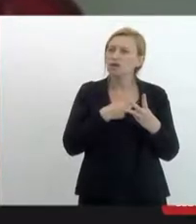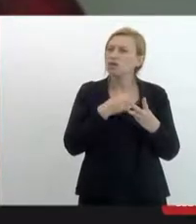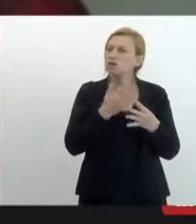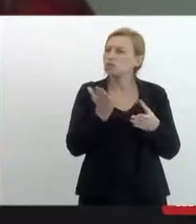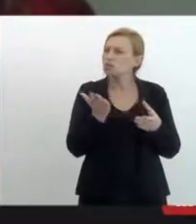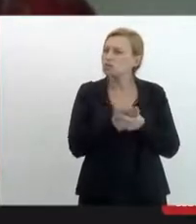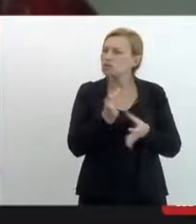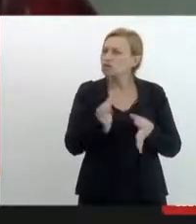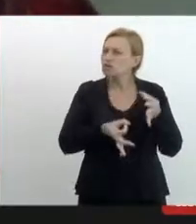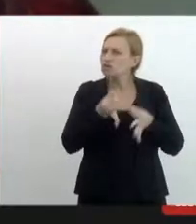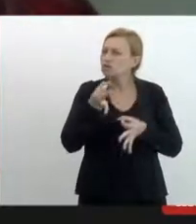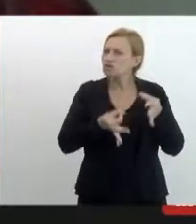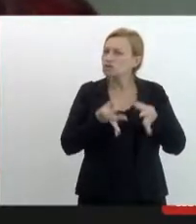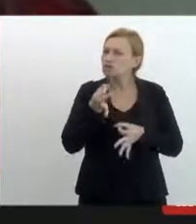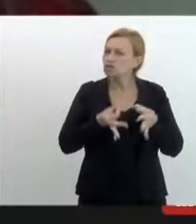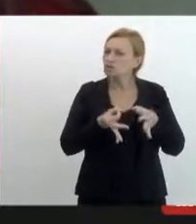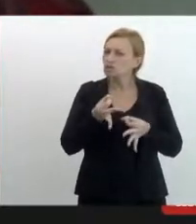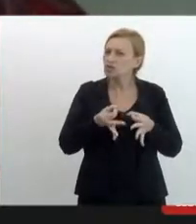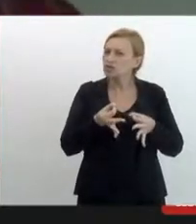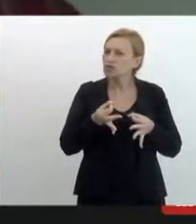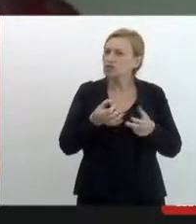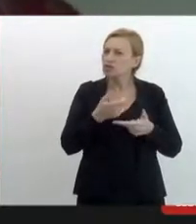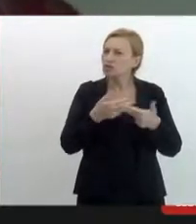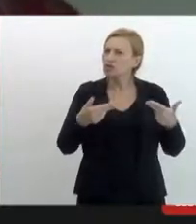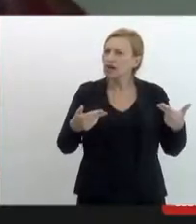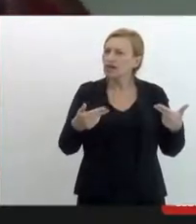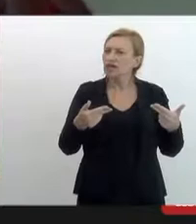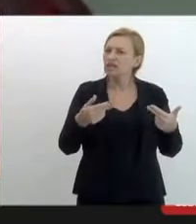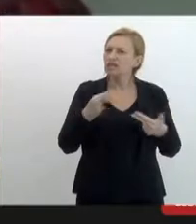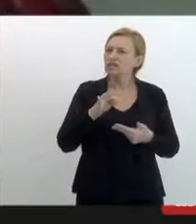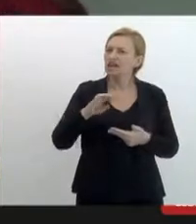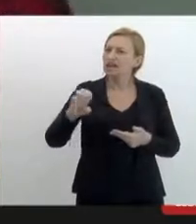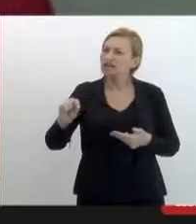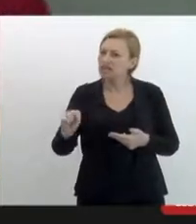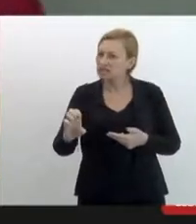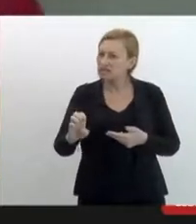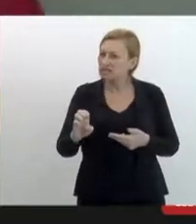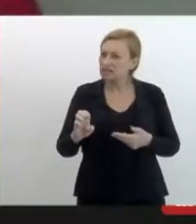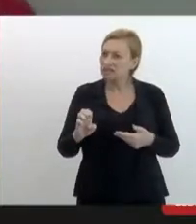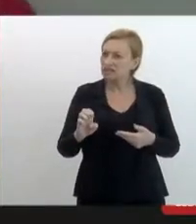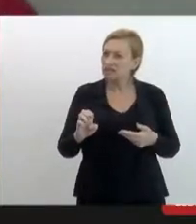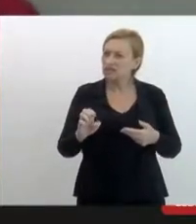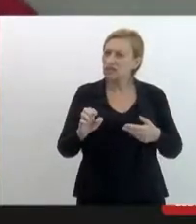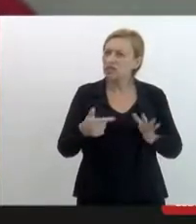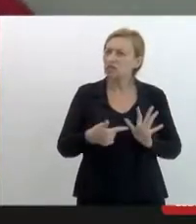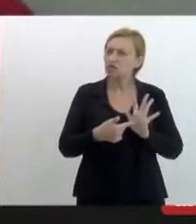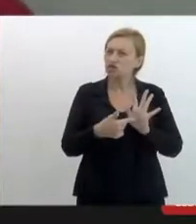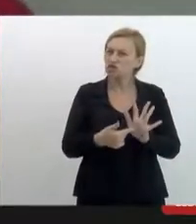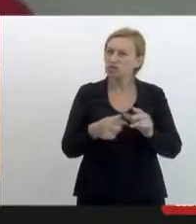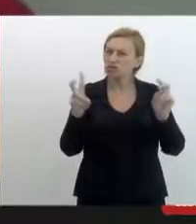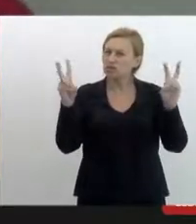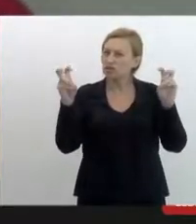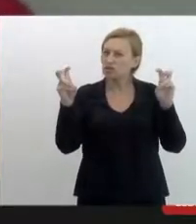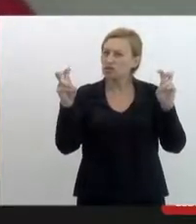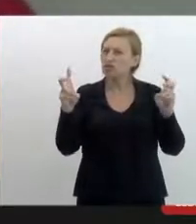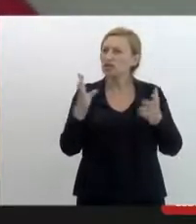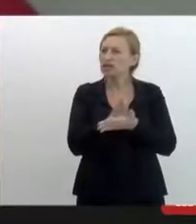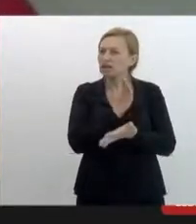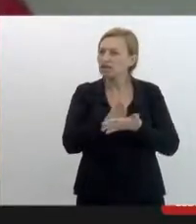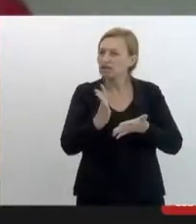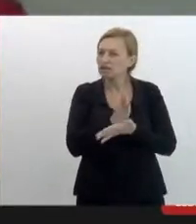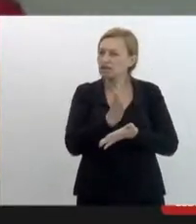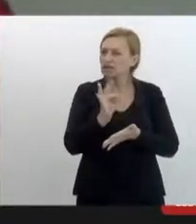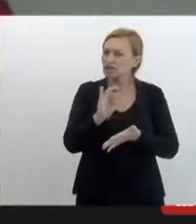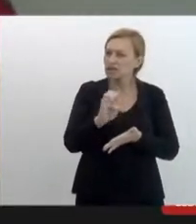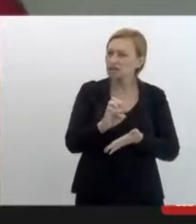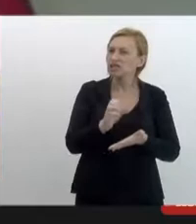processos judiciais, muitas teses, muitas bandeiras sendo levantadas, e às vezes as teses, né, já até